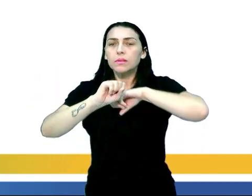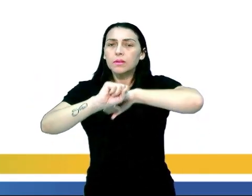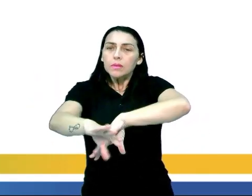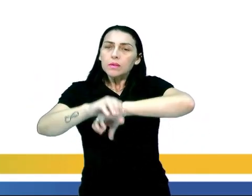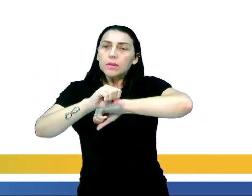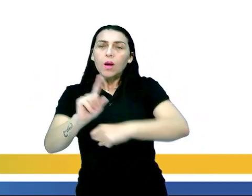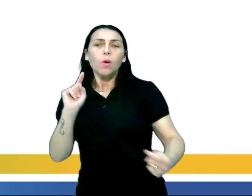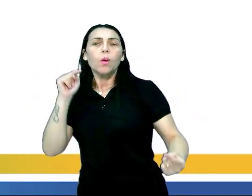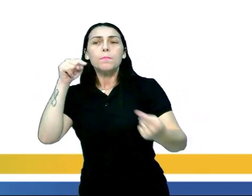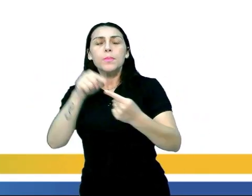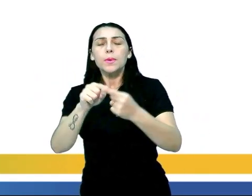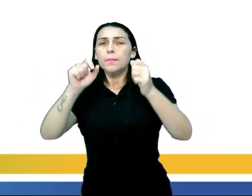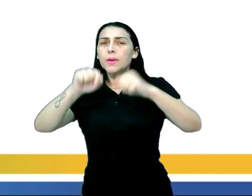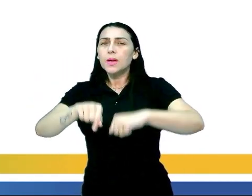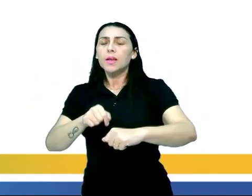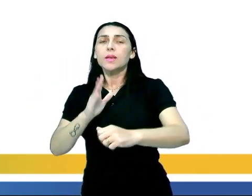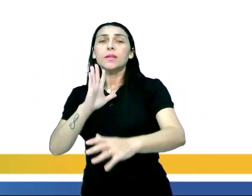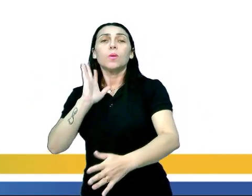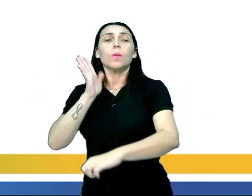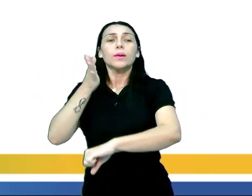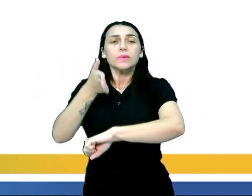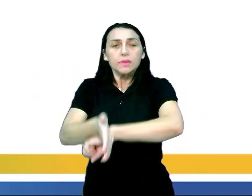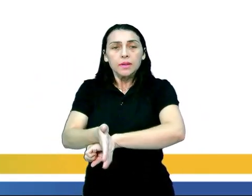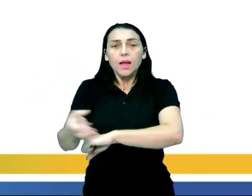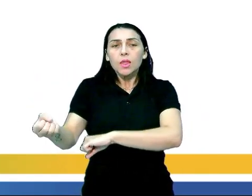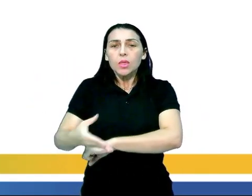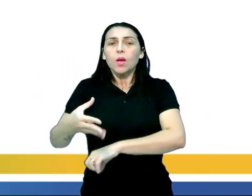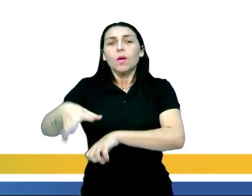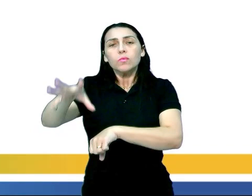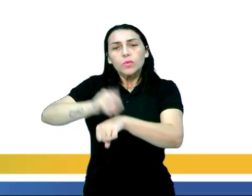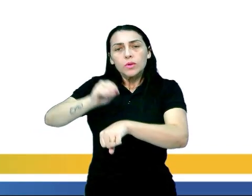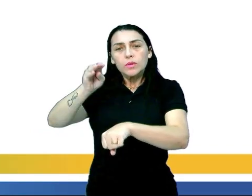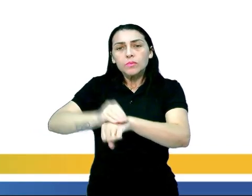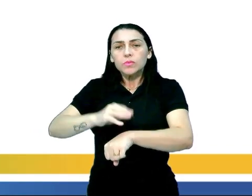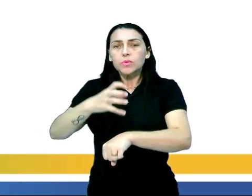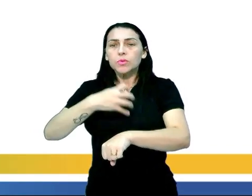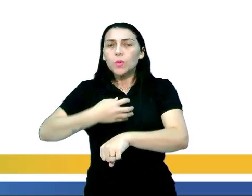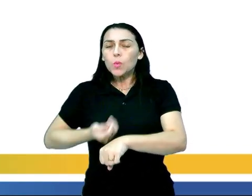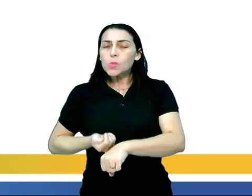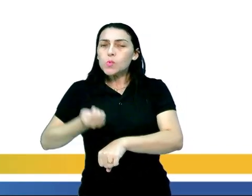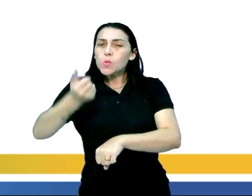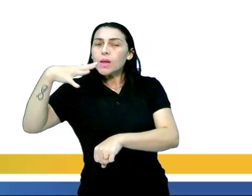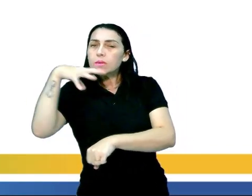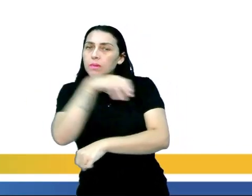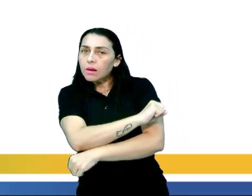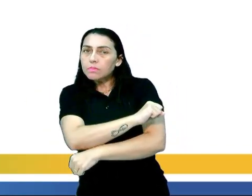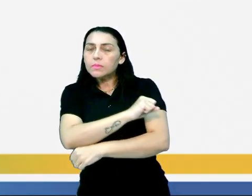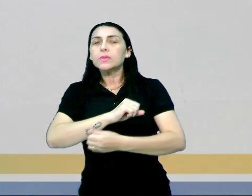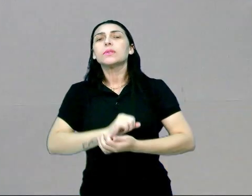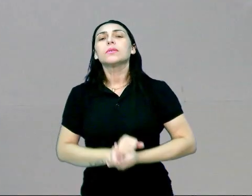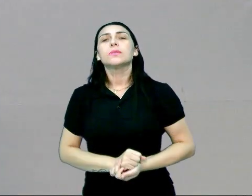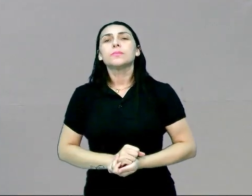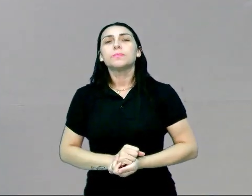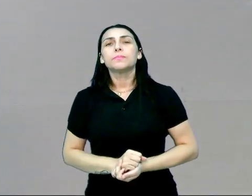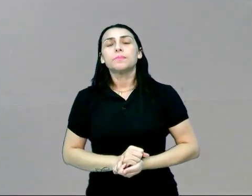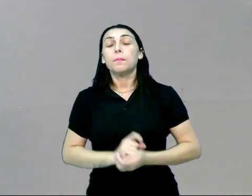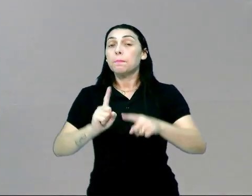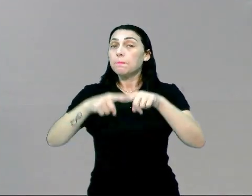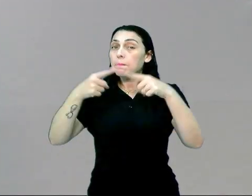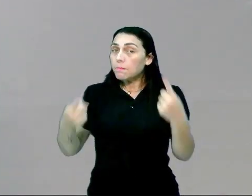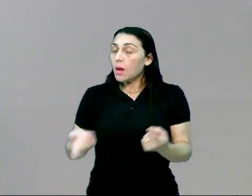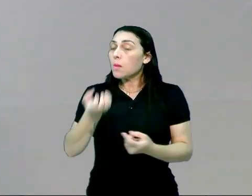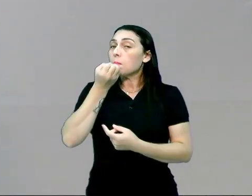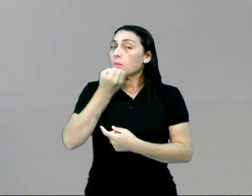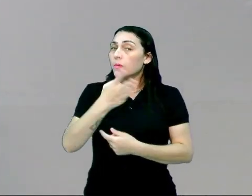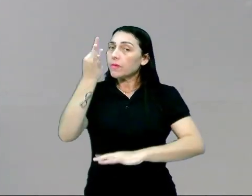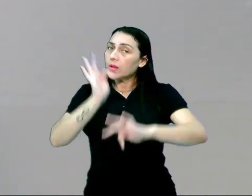processo educacional, visto que ela permite o acesso a novo conhecimento de forma quase que instantânea. Mais um